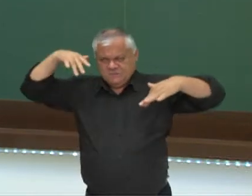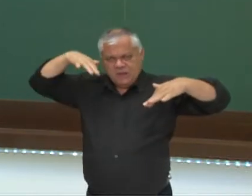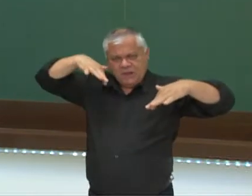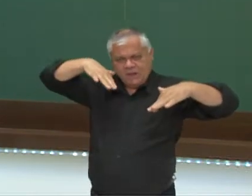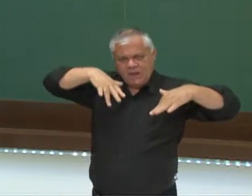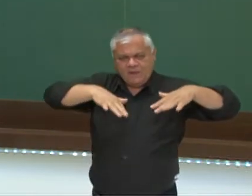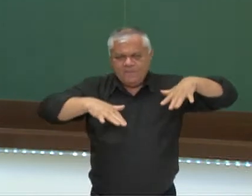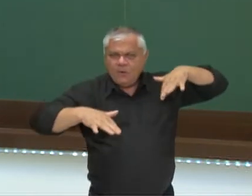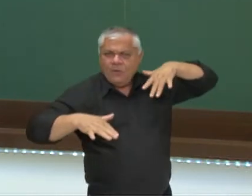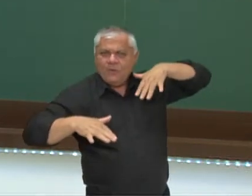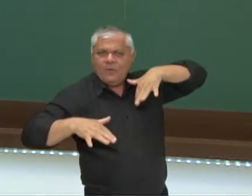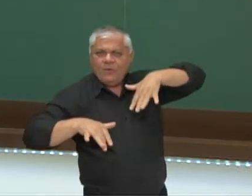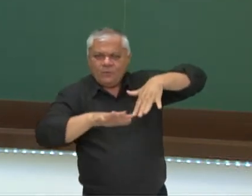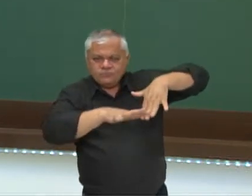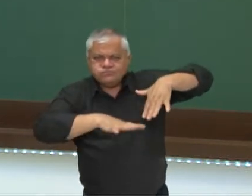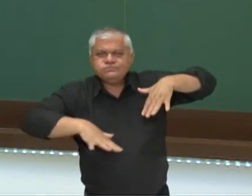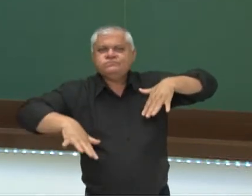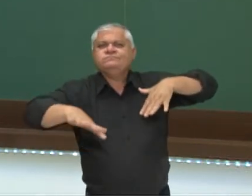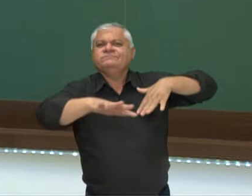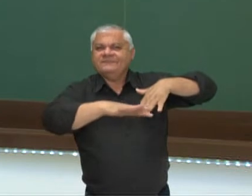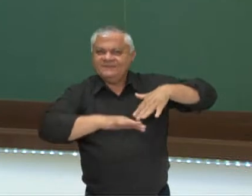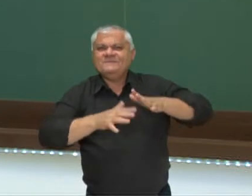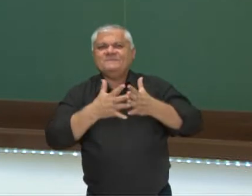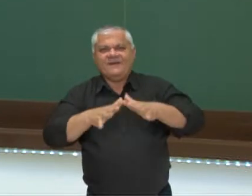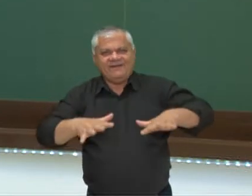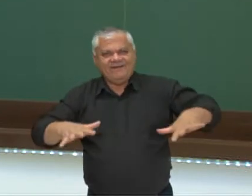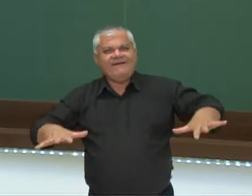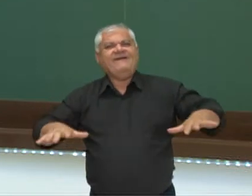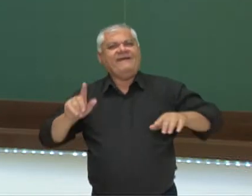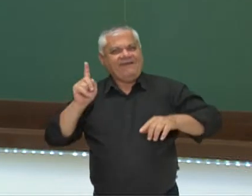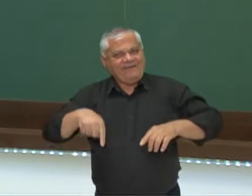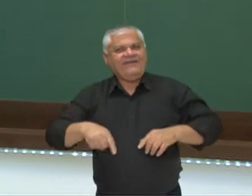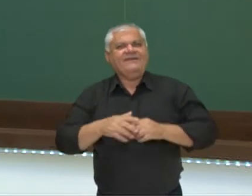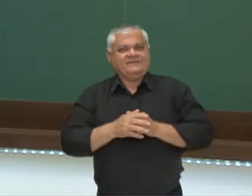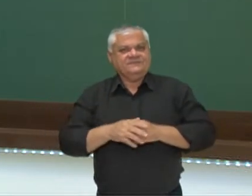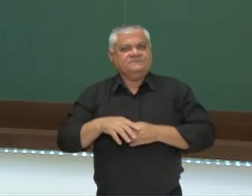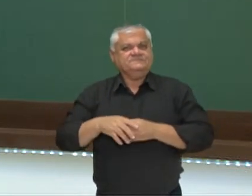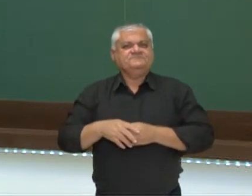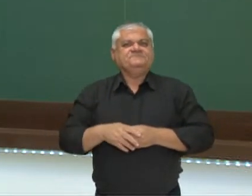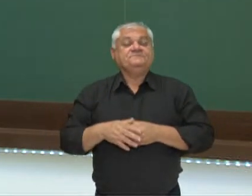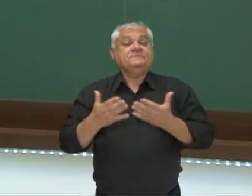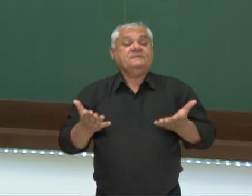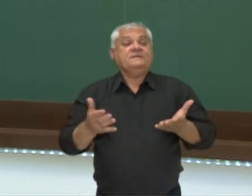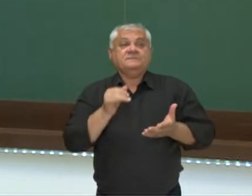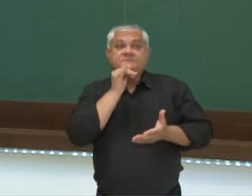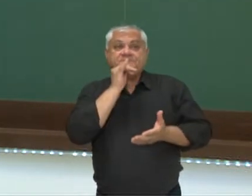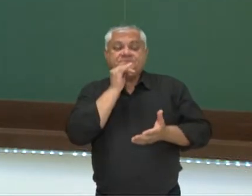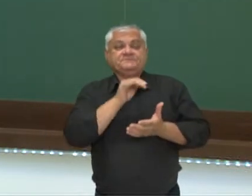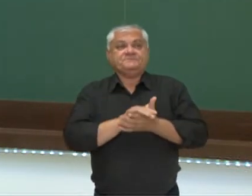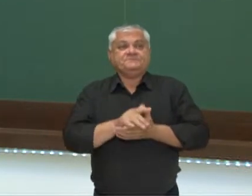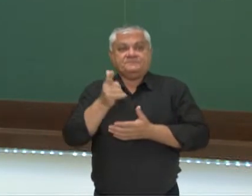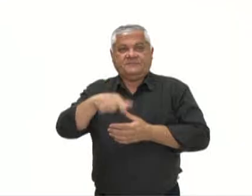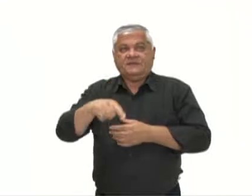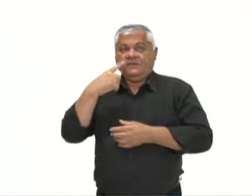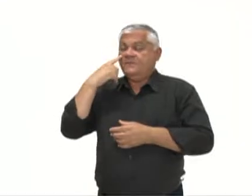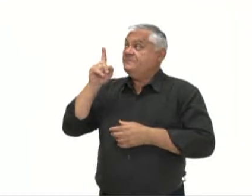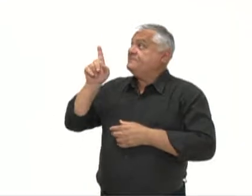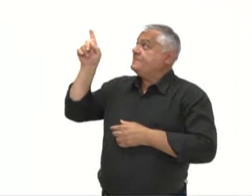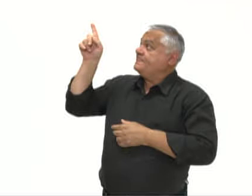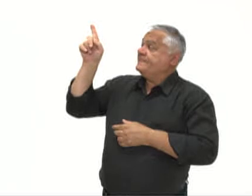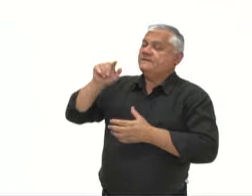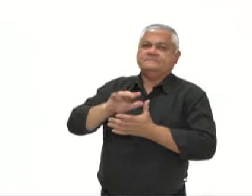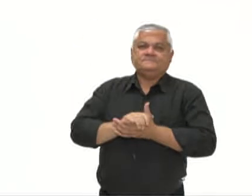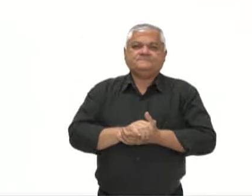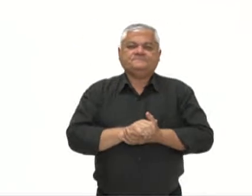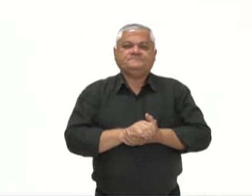ocorrem da Serra do Mar para o interior do estado. Agora eu trago para você aqui, ó, a Bacia Hidrográfica